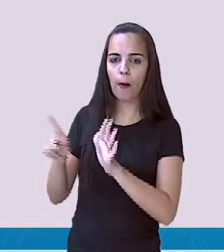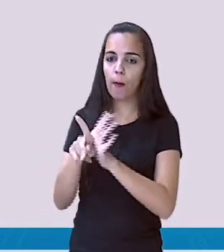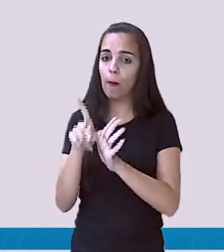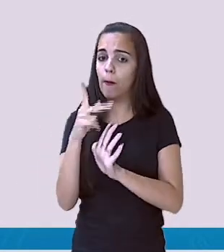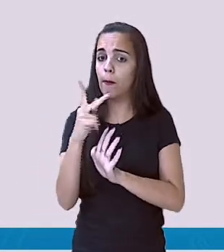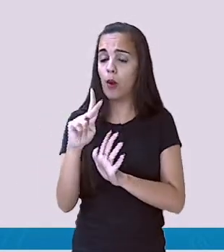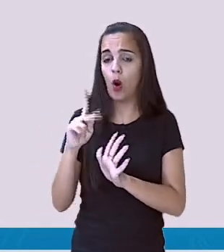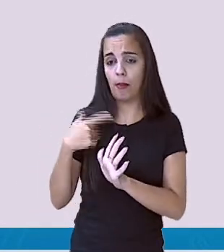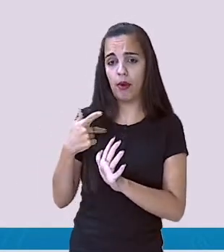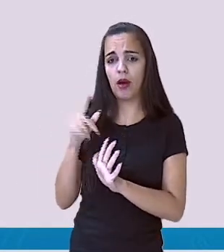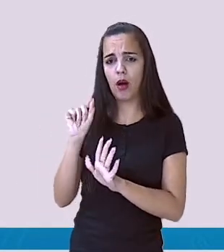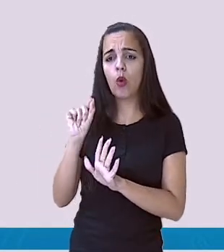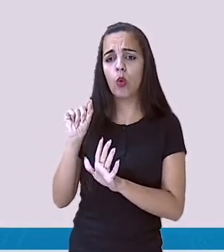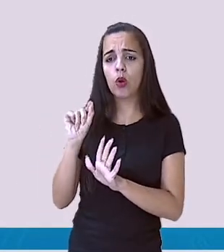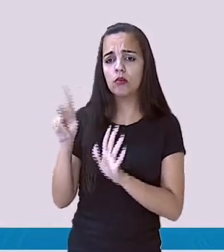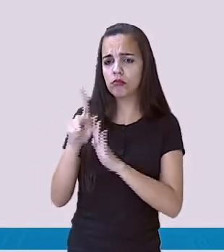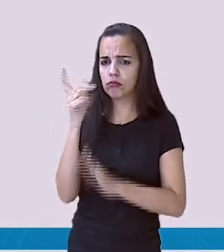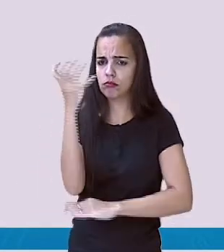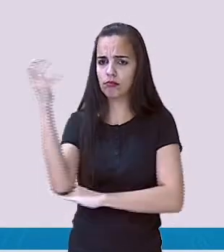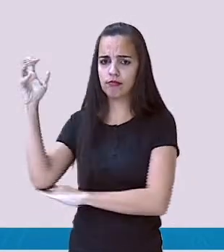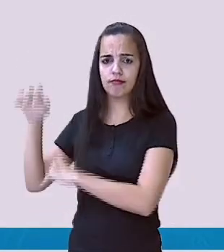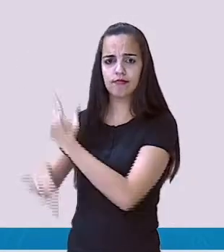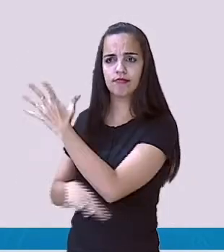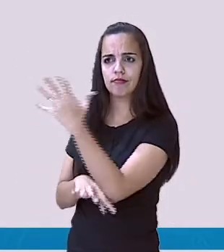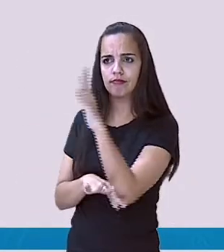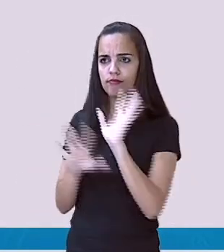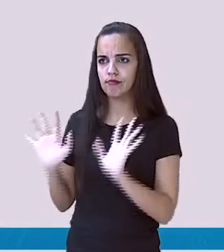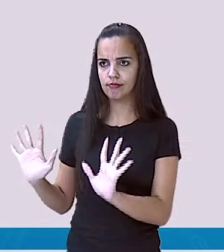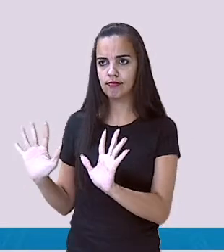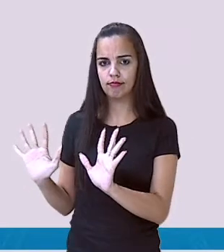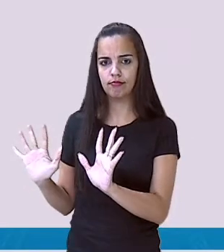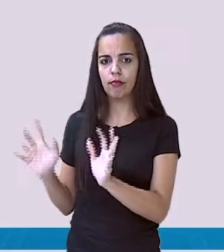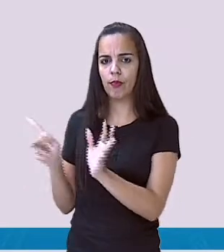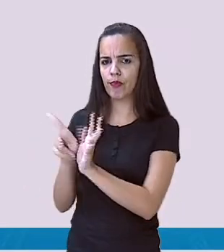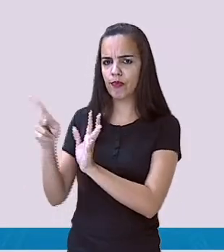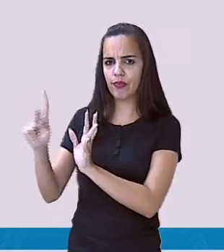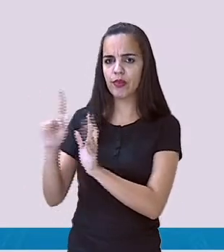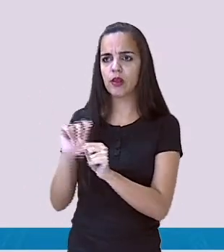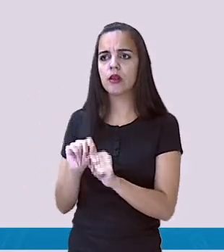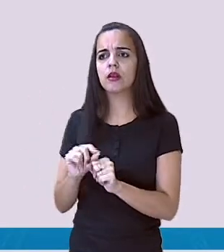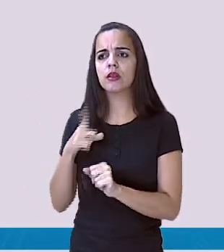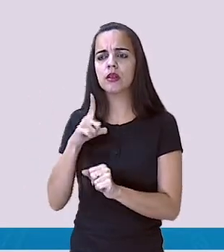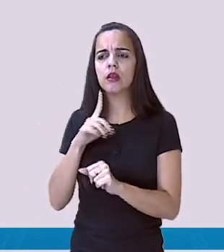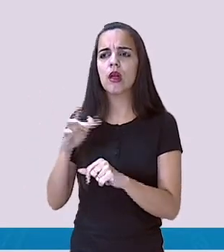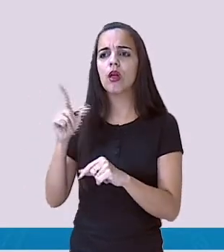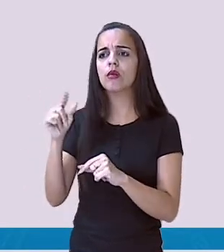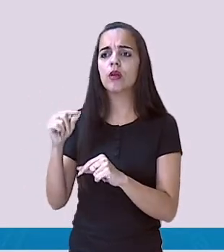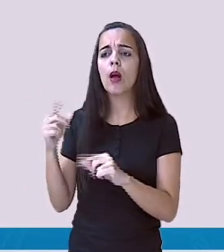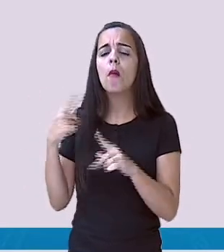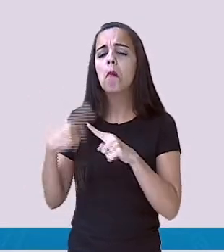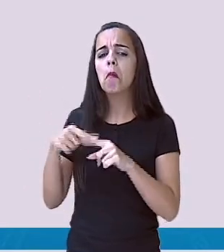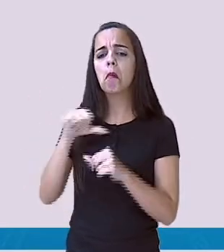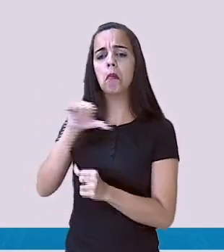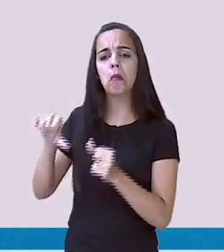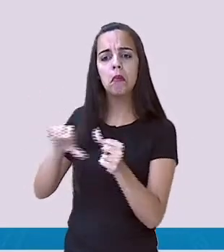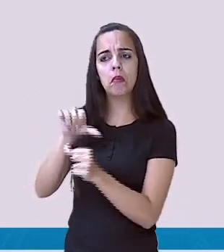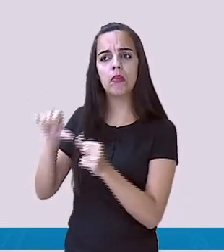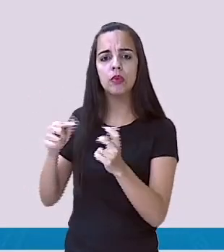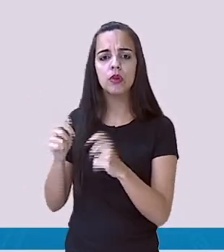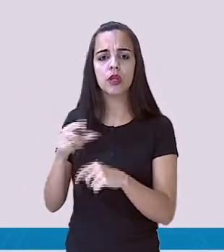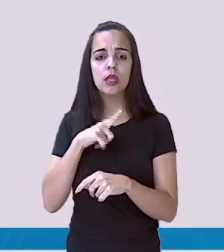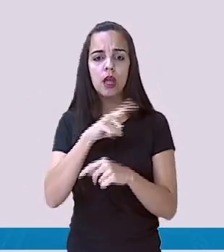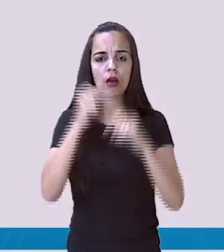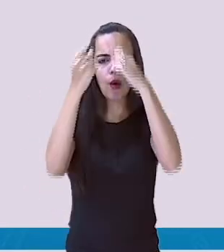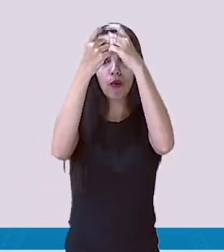que é a paisagem humanizada, a própria paisagem natural ela muda. Por que ela muda? Porque tem influência